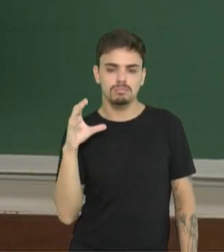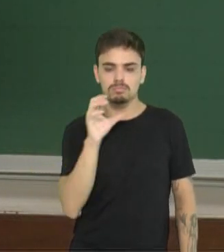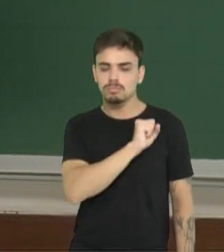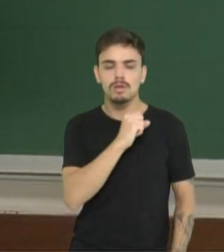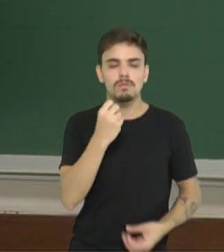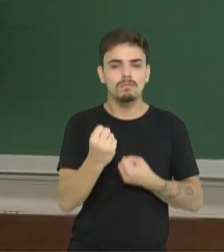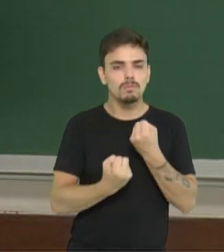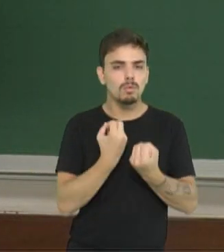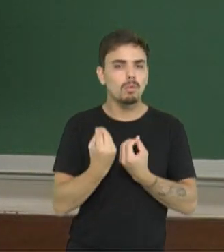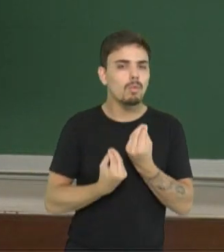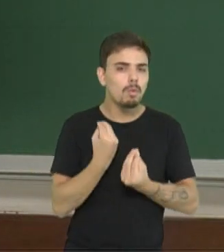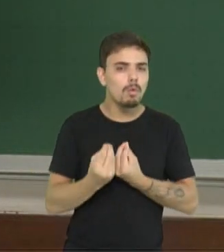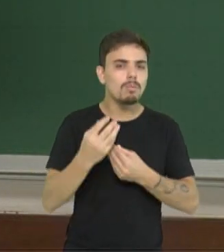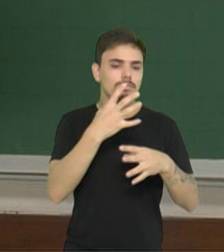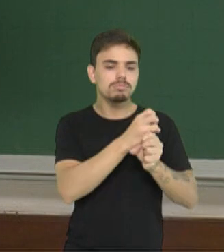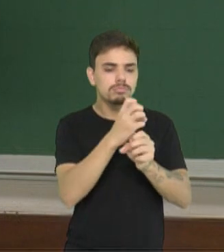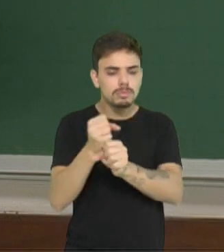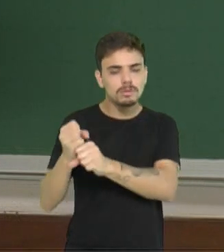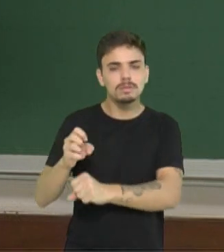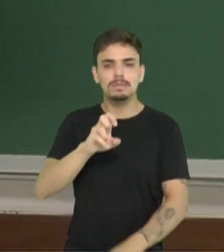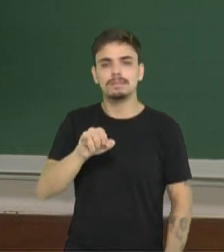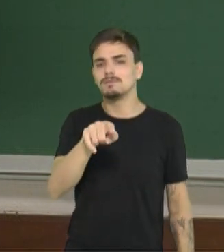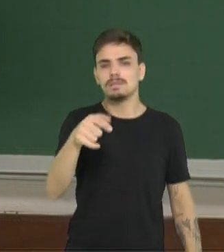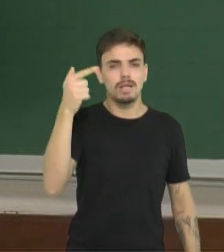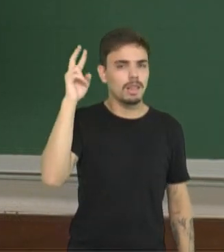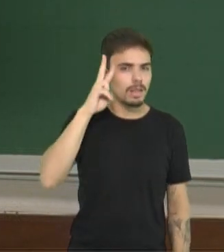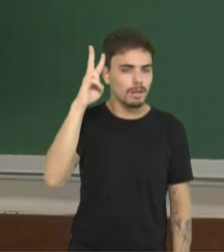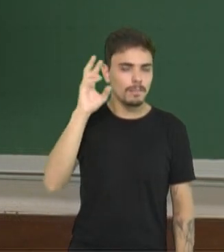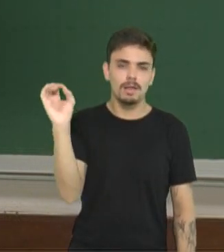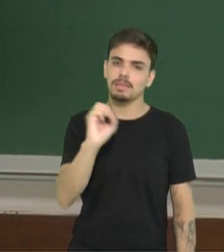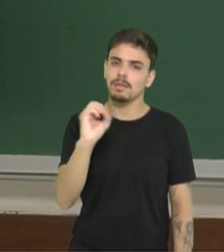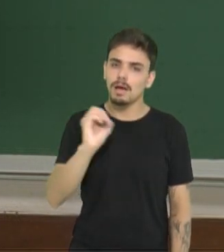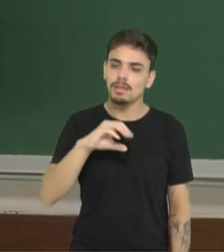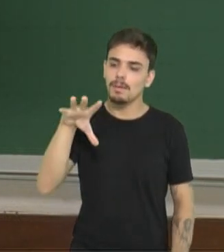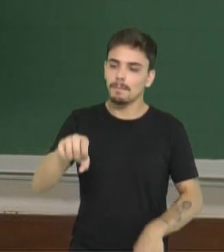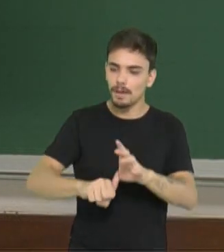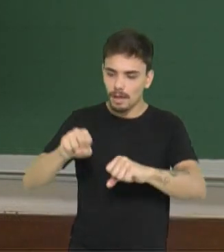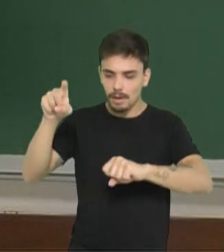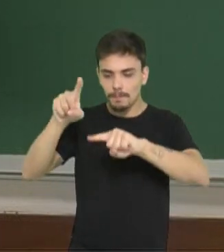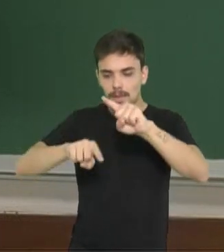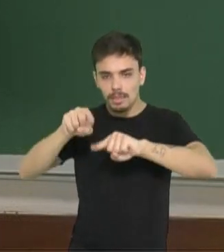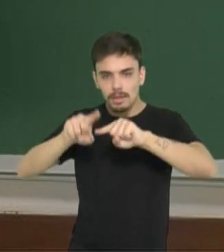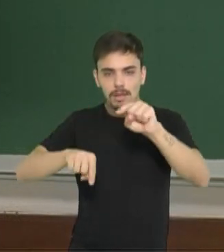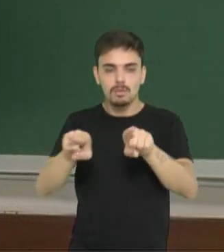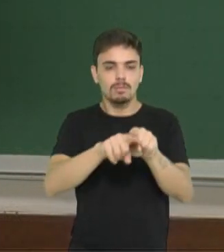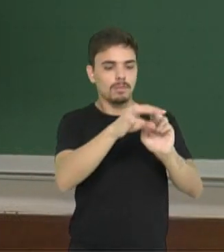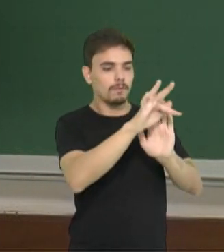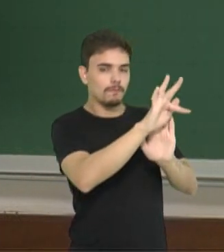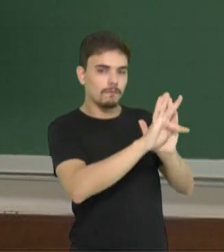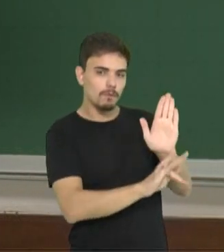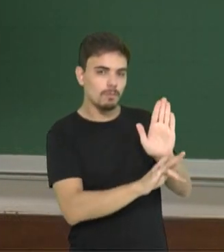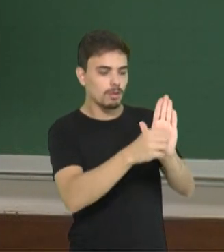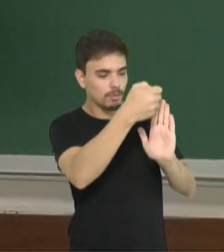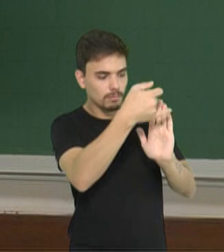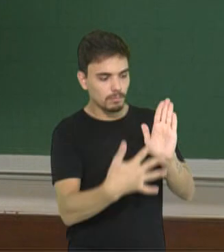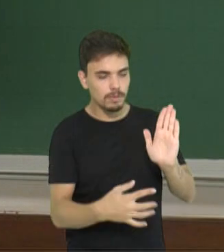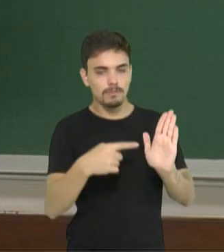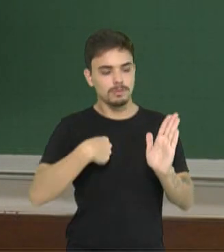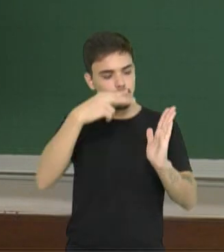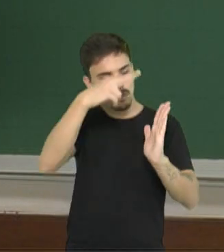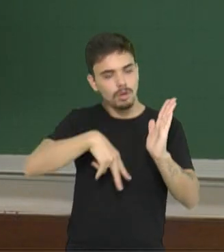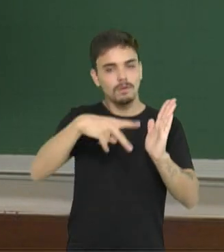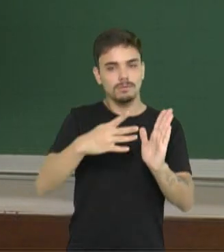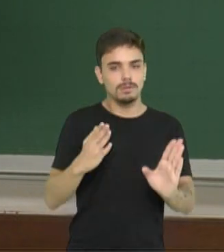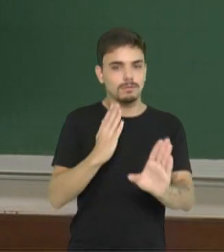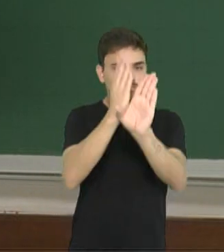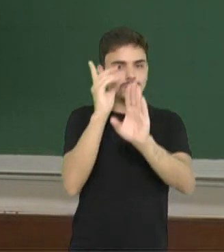da fórmula da aceleração ou se você não lembra, pegar o seu material, o seu formulário e olhar para a fórmula, você vai acertar esse